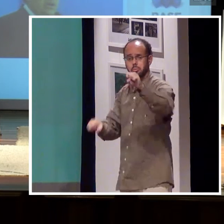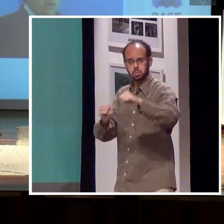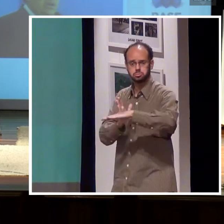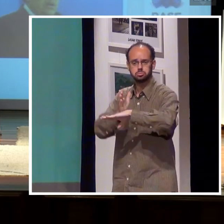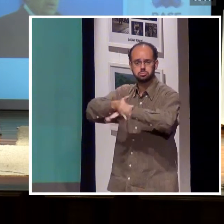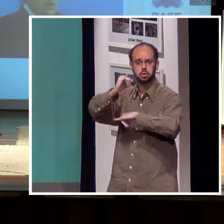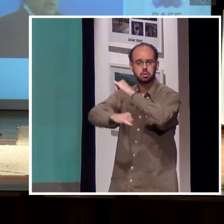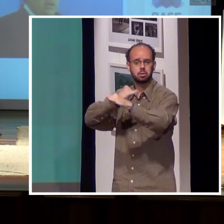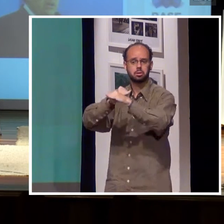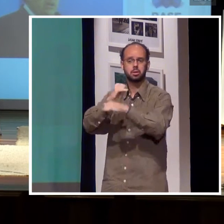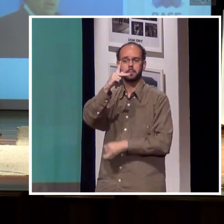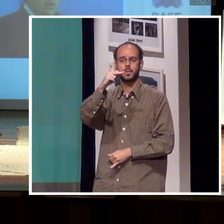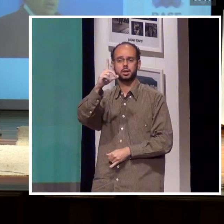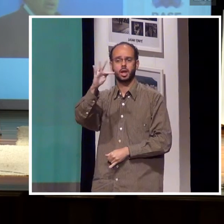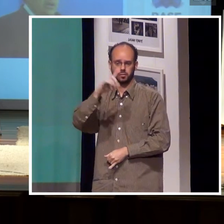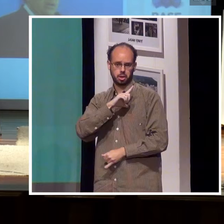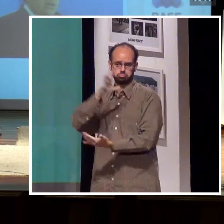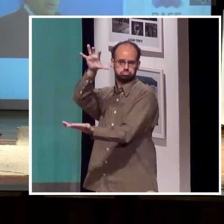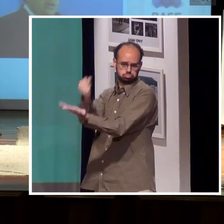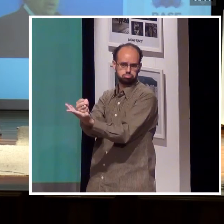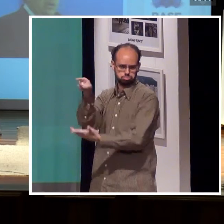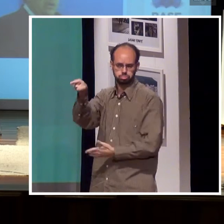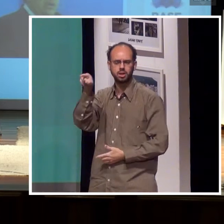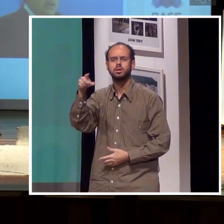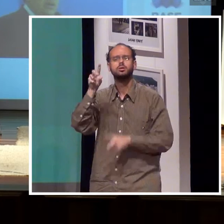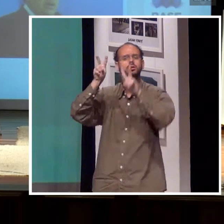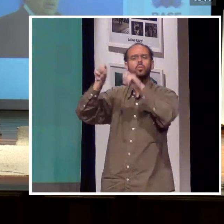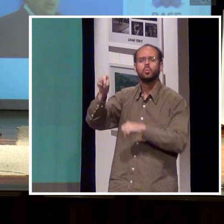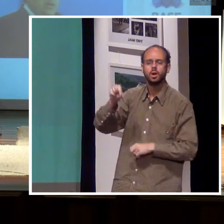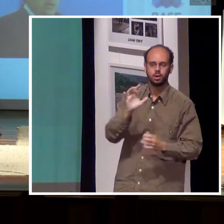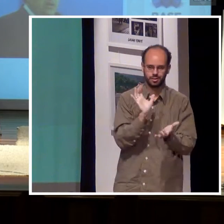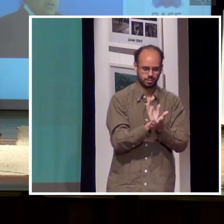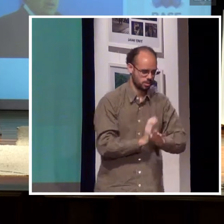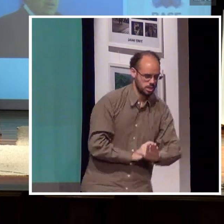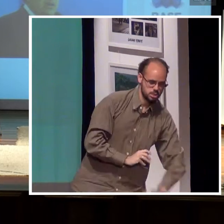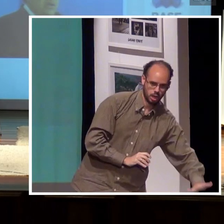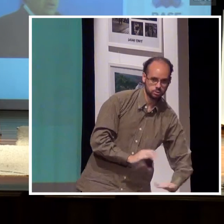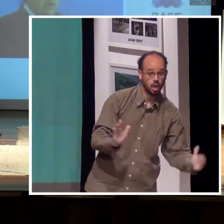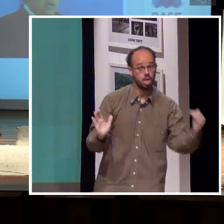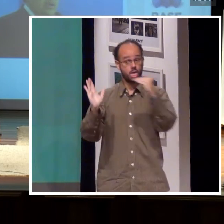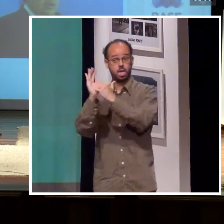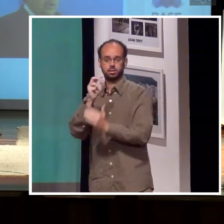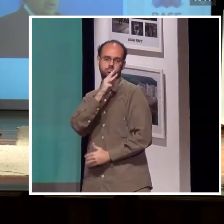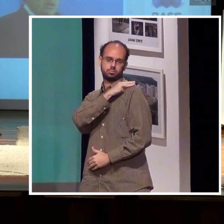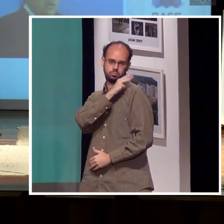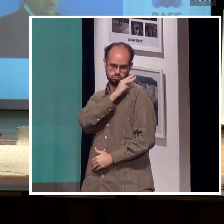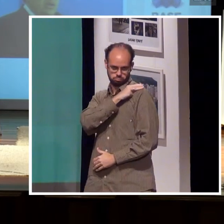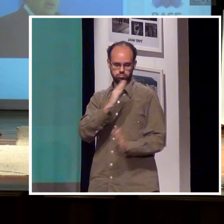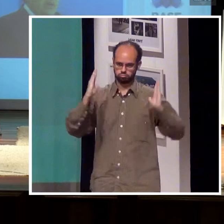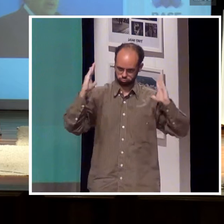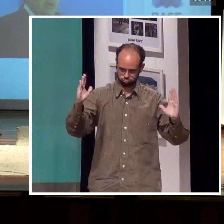Mas o que significa essa base? Na internet tem PDF, e aí